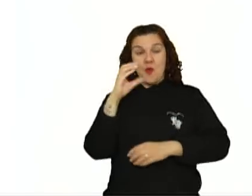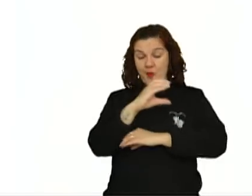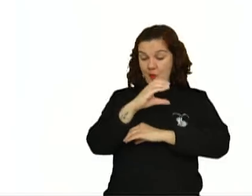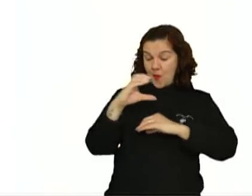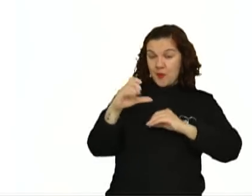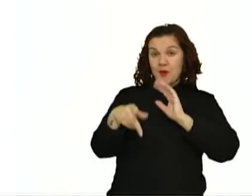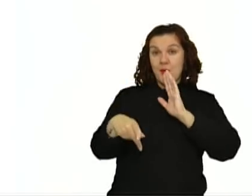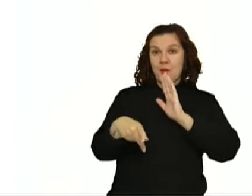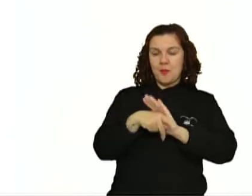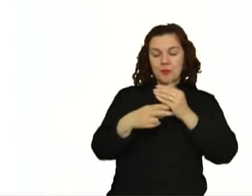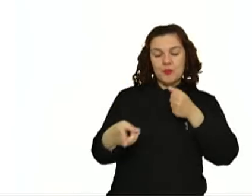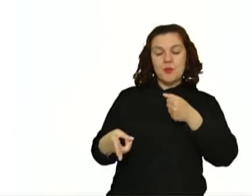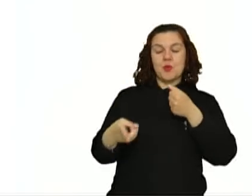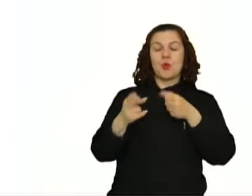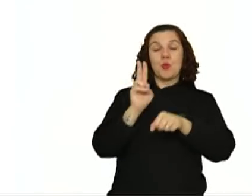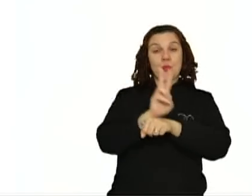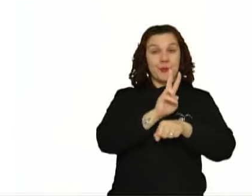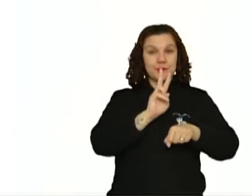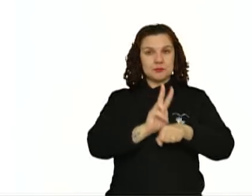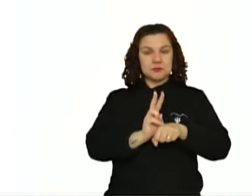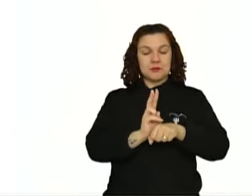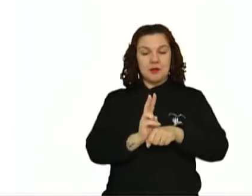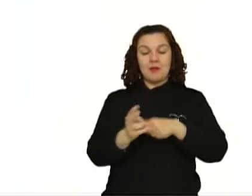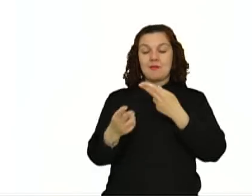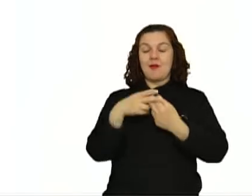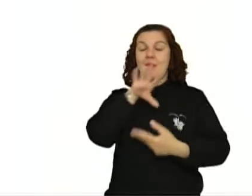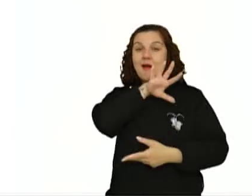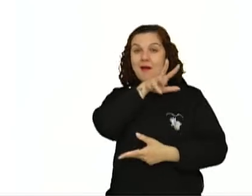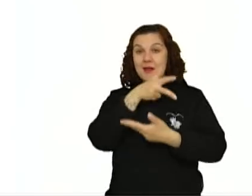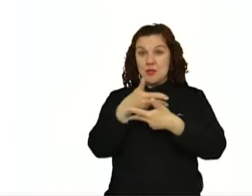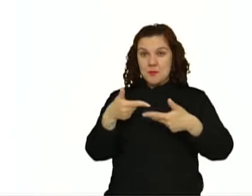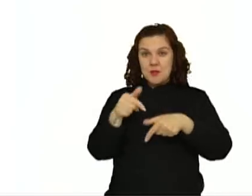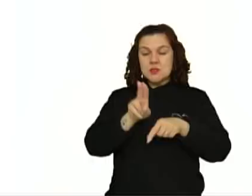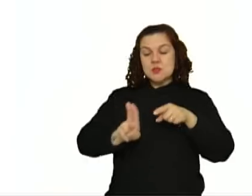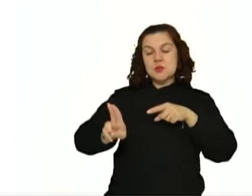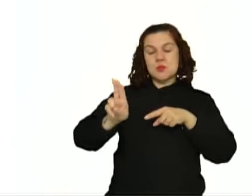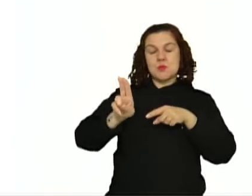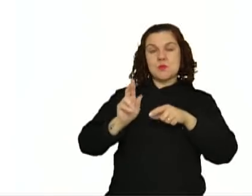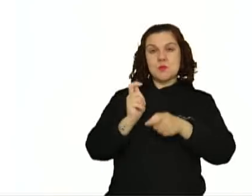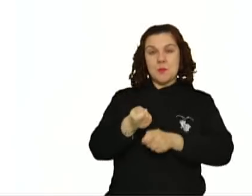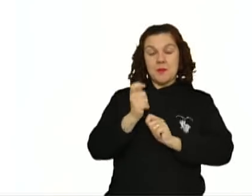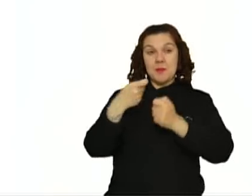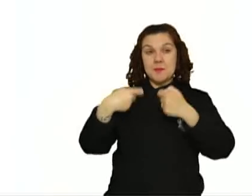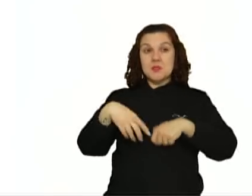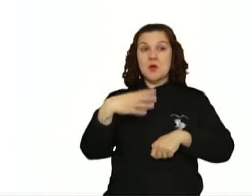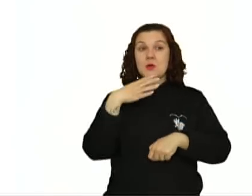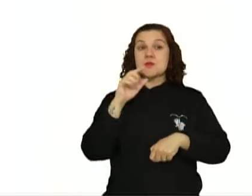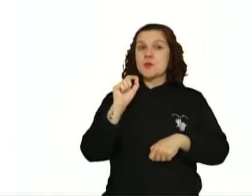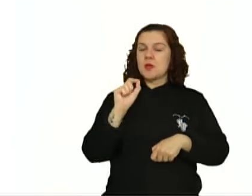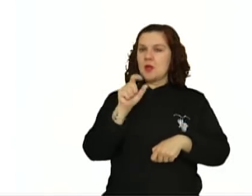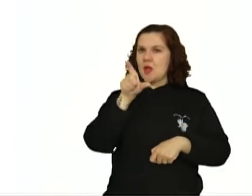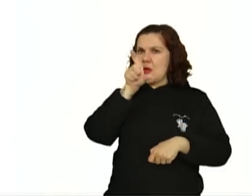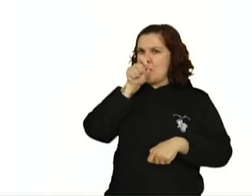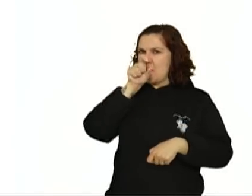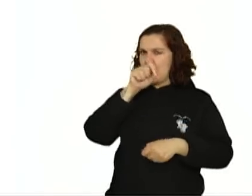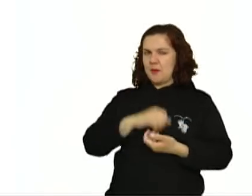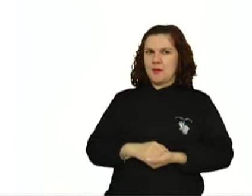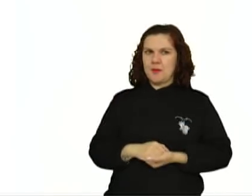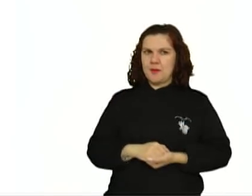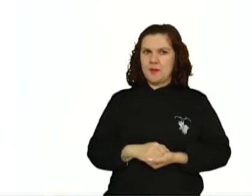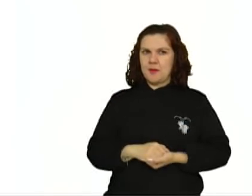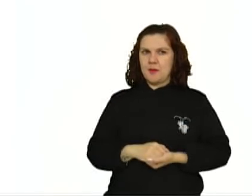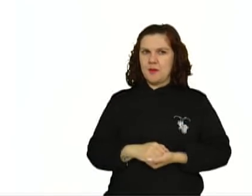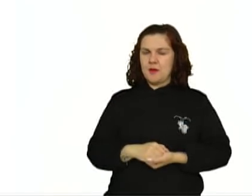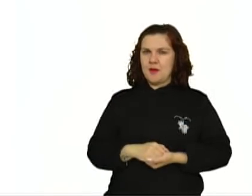monitoramento do uso da fauna e recursos pesqueiros, é preciso conhecer as necessidades dos papagaios,